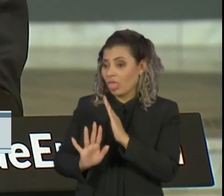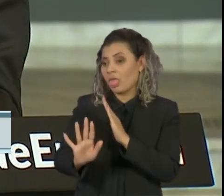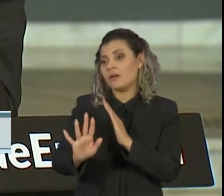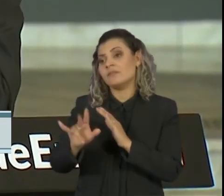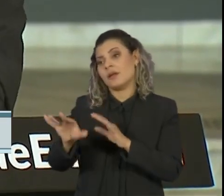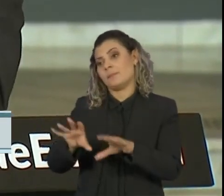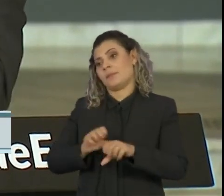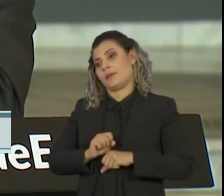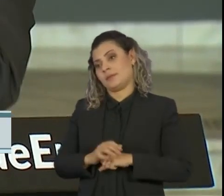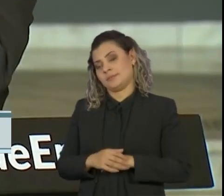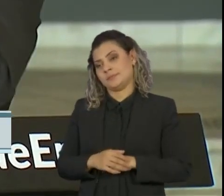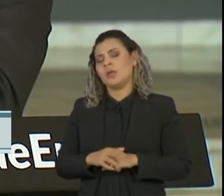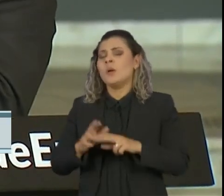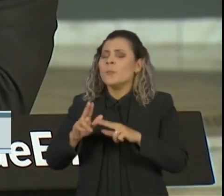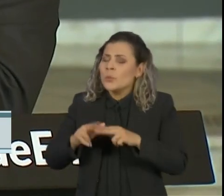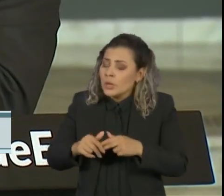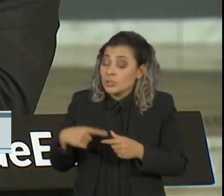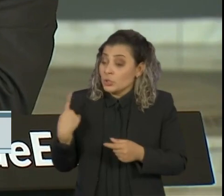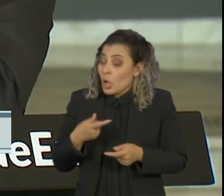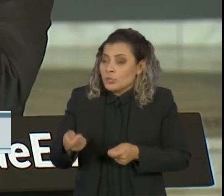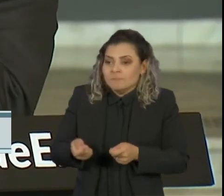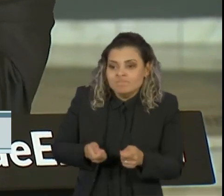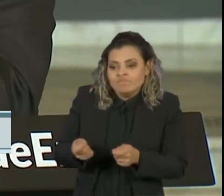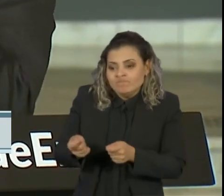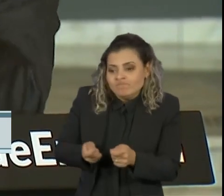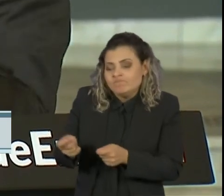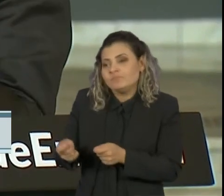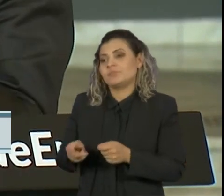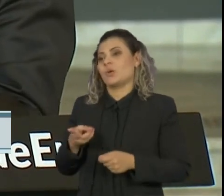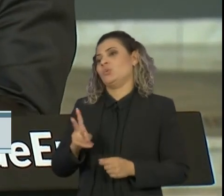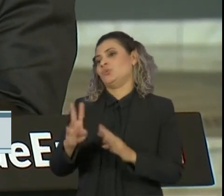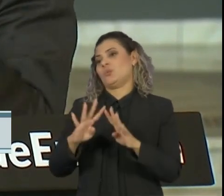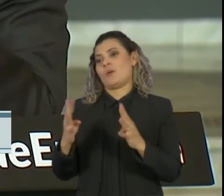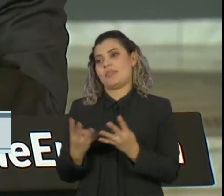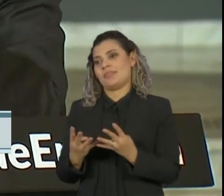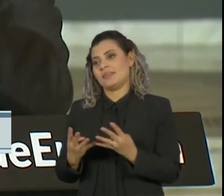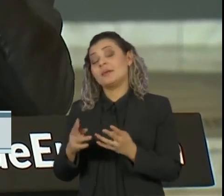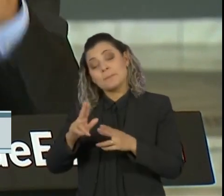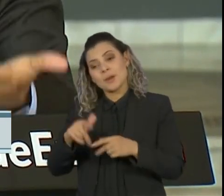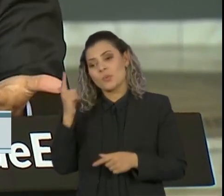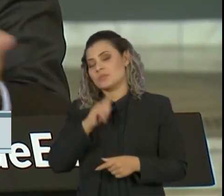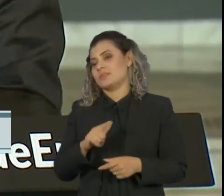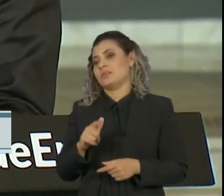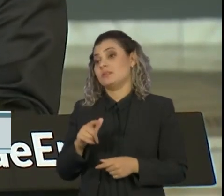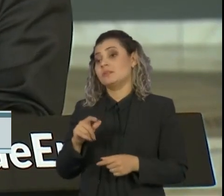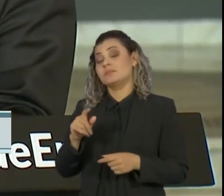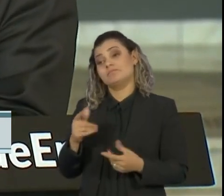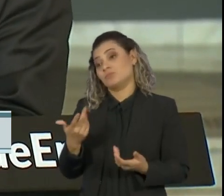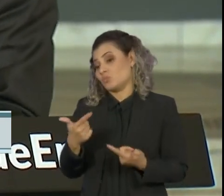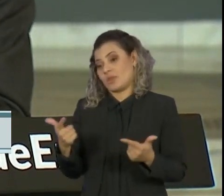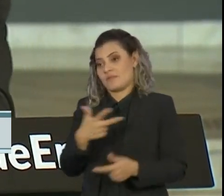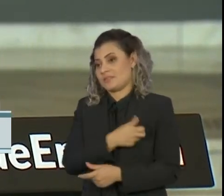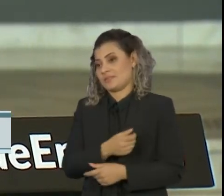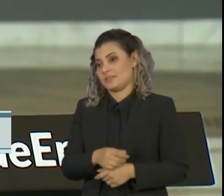né? Então, a medida de controle ainda é a quarentena. Quer dizer, a quarentena está em vigor.